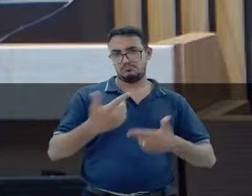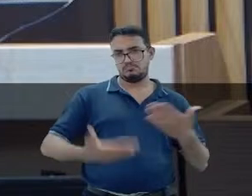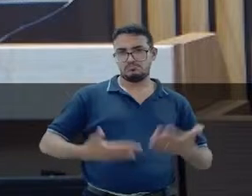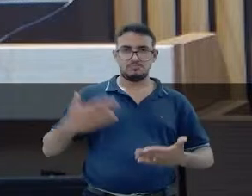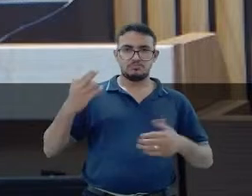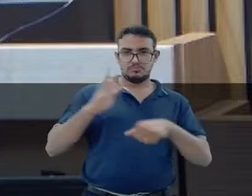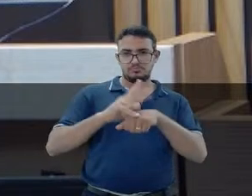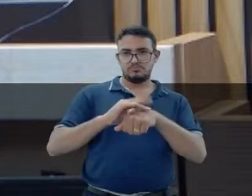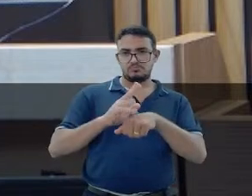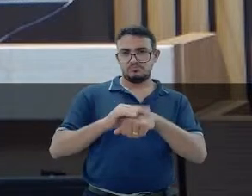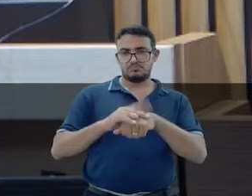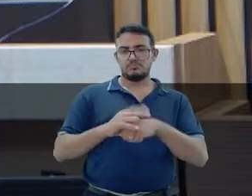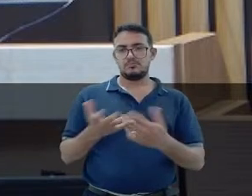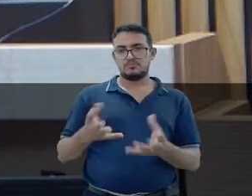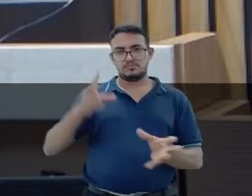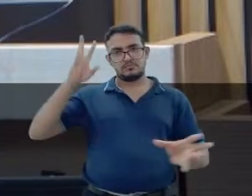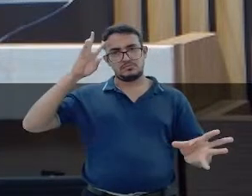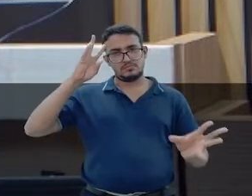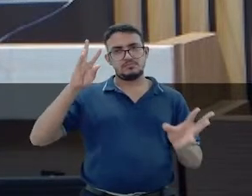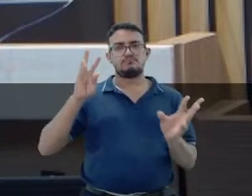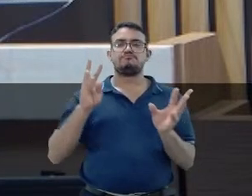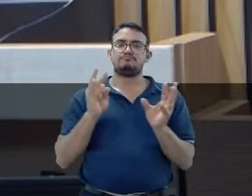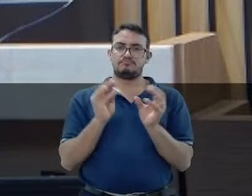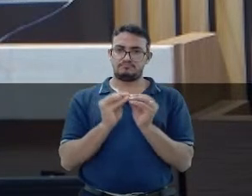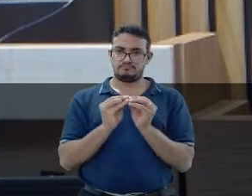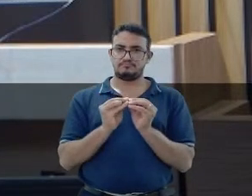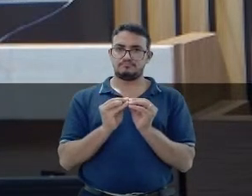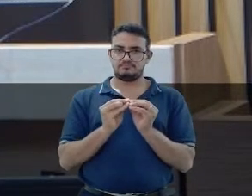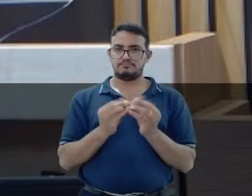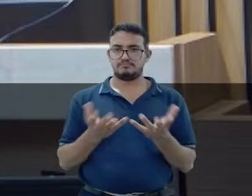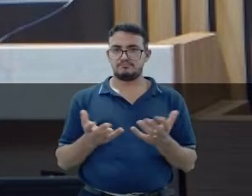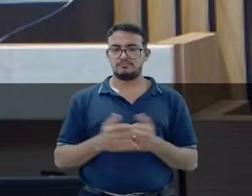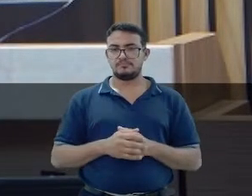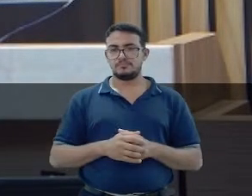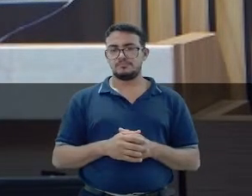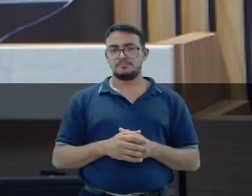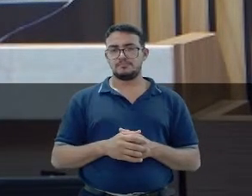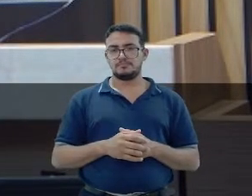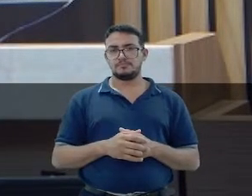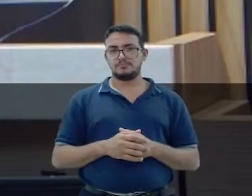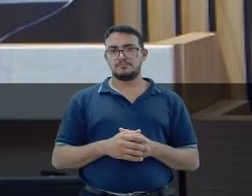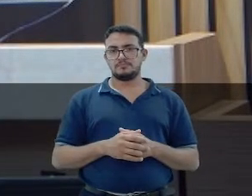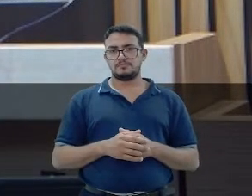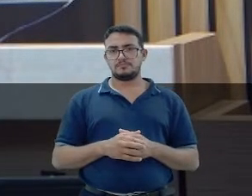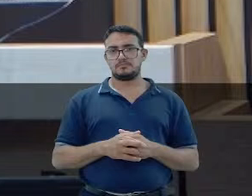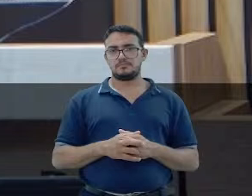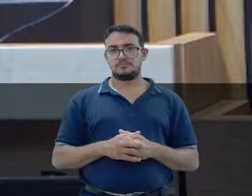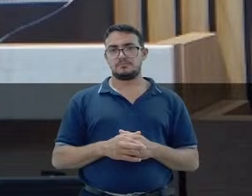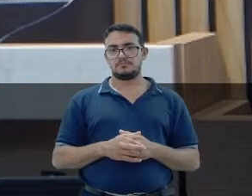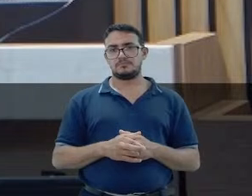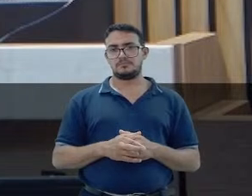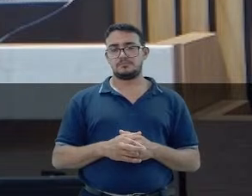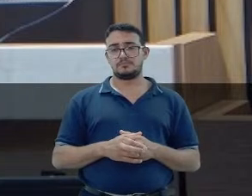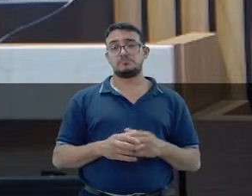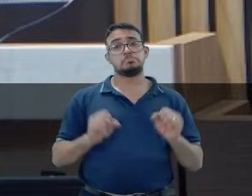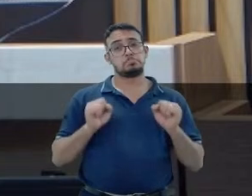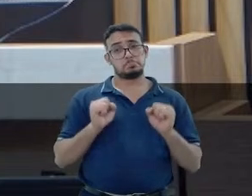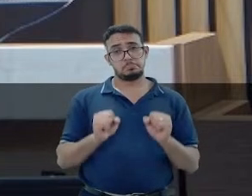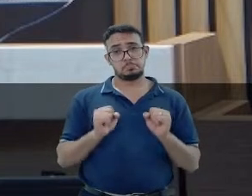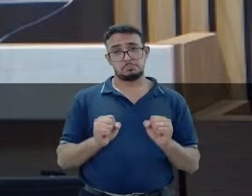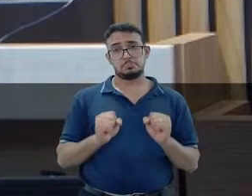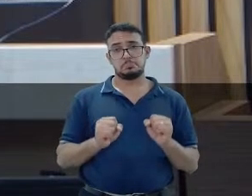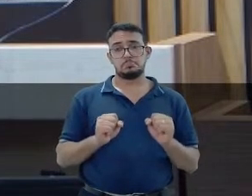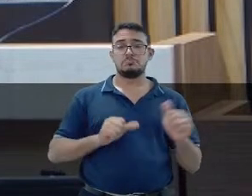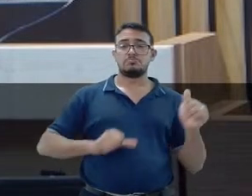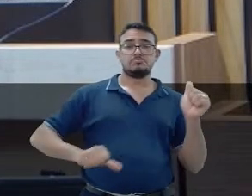presunção, obviamente, não pode ser afastada por prova em contrário, ou melhor, pode ser afastada por prova